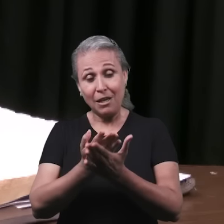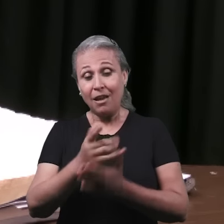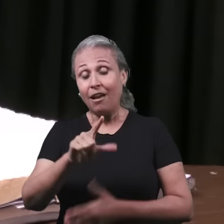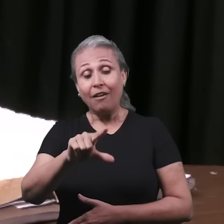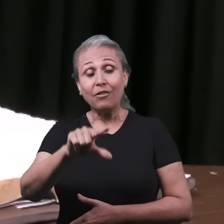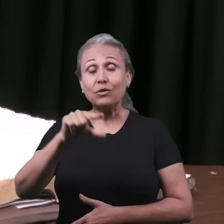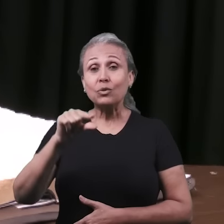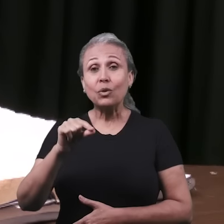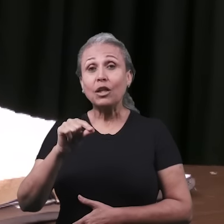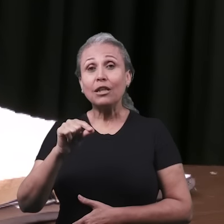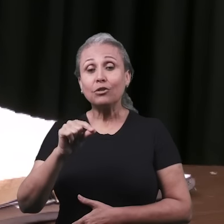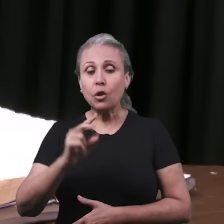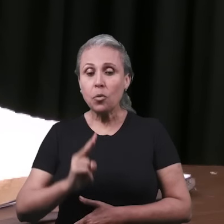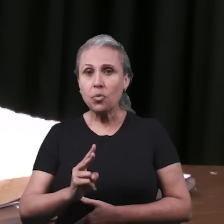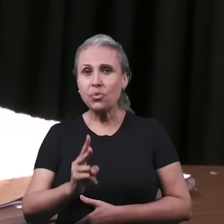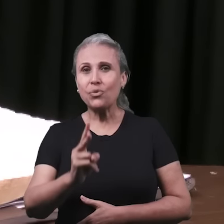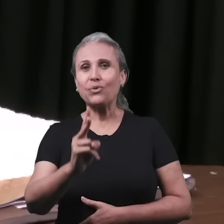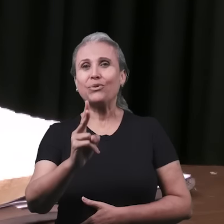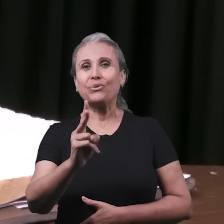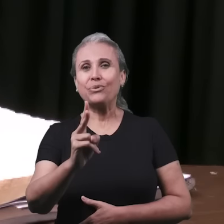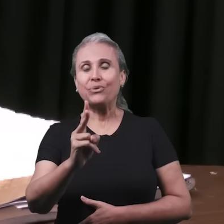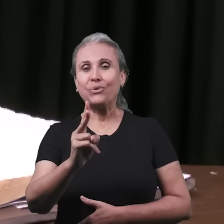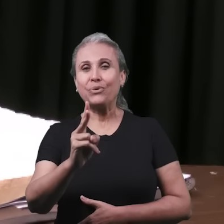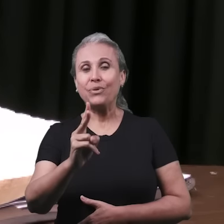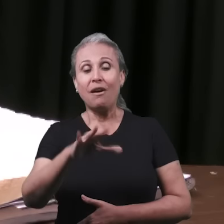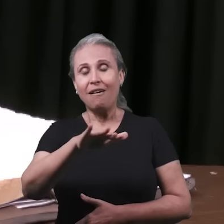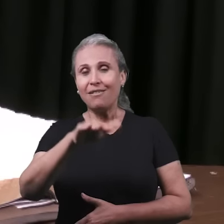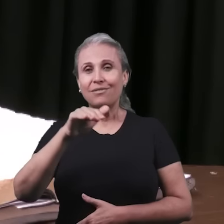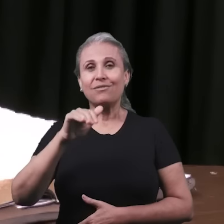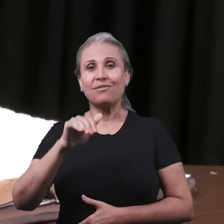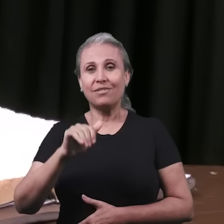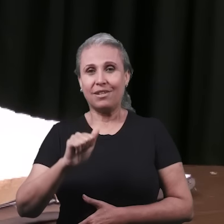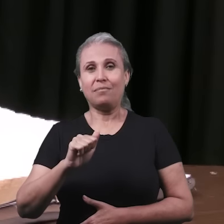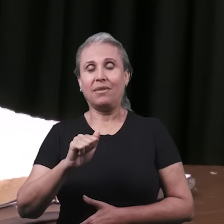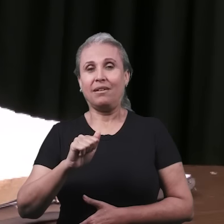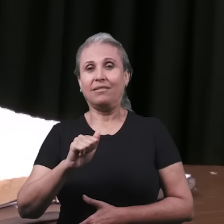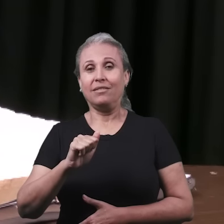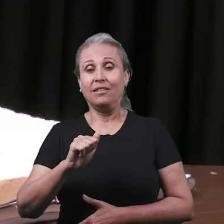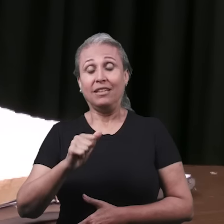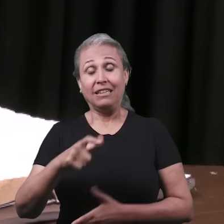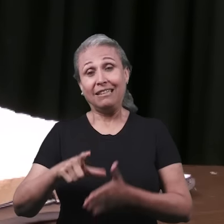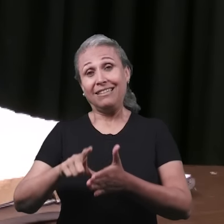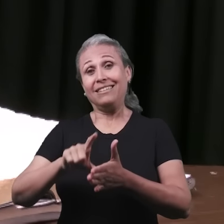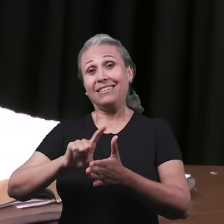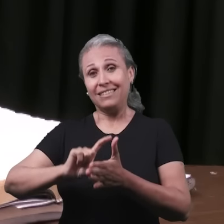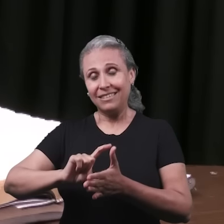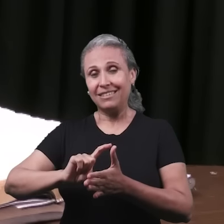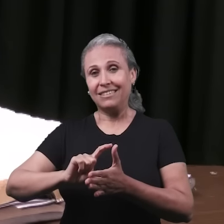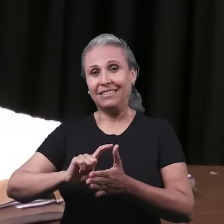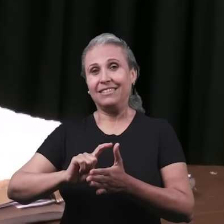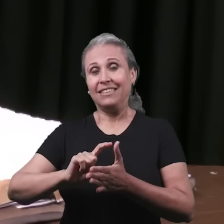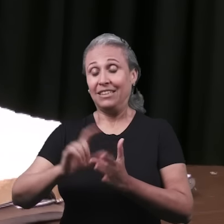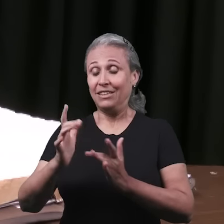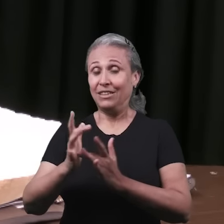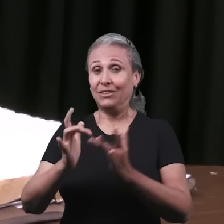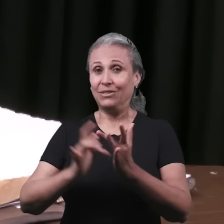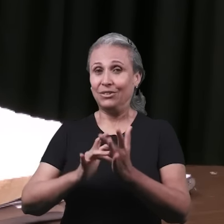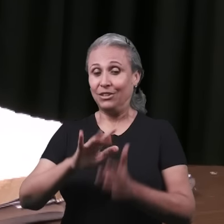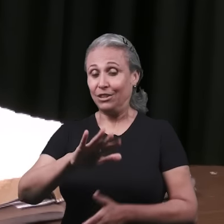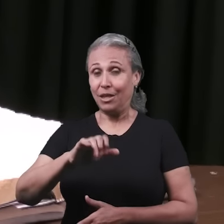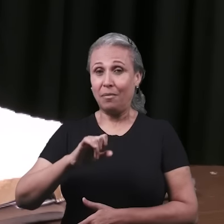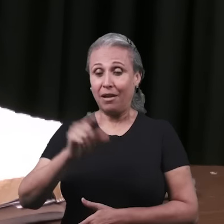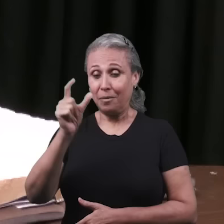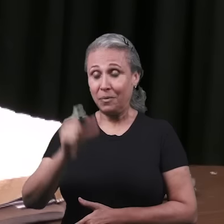aquele que deu continuidade ao chamado que Jesus havia feito para a vida de Judas